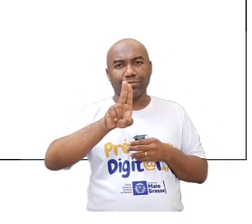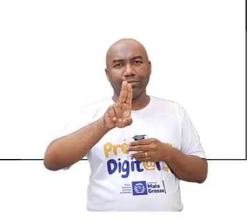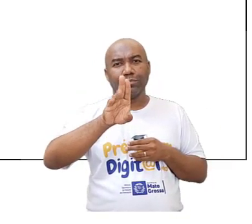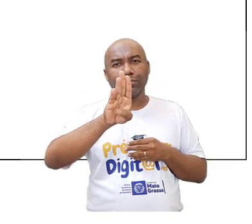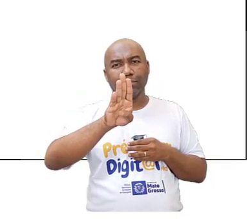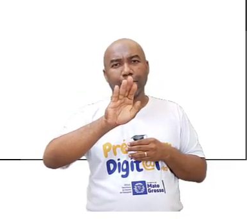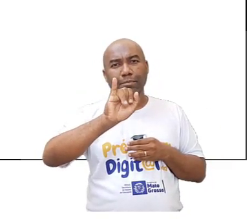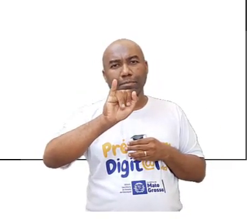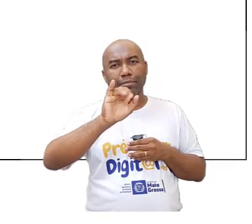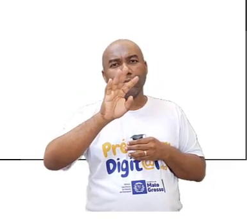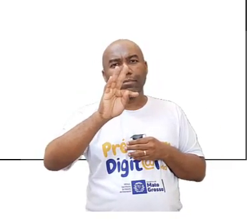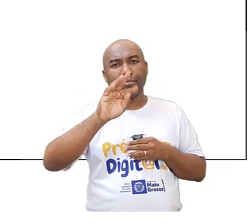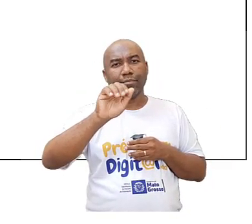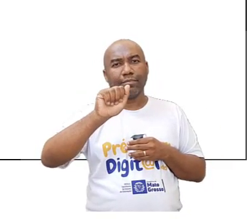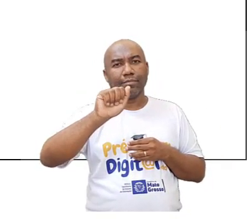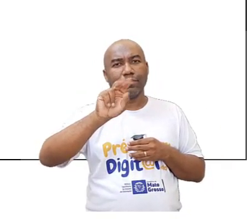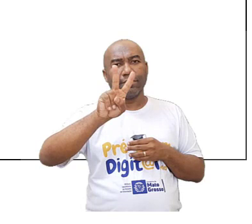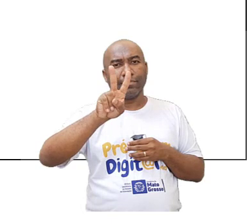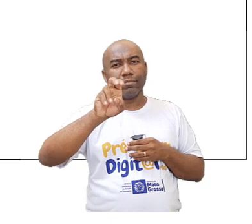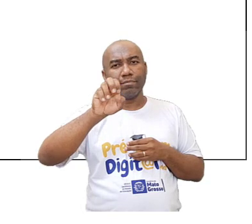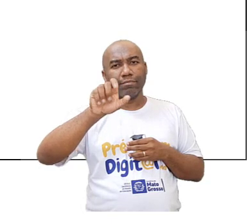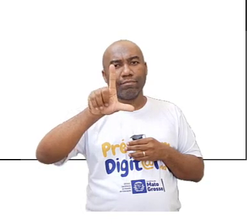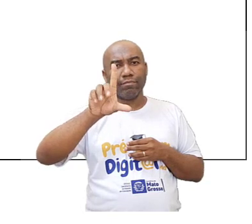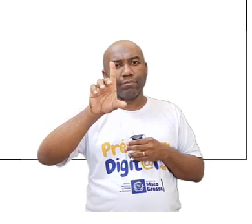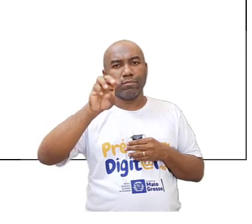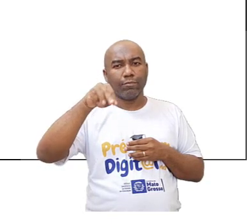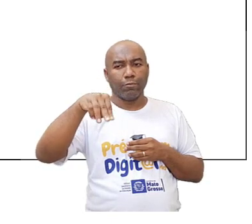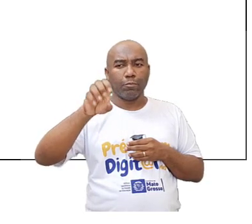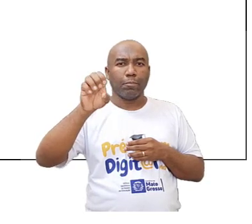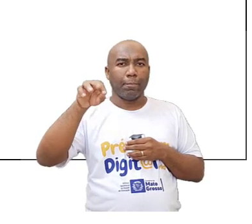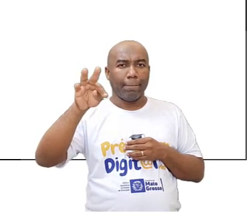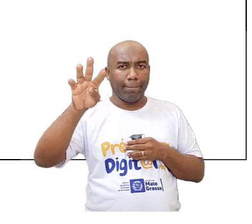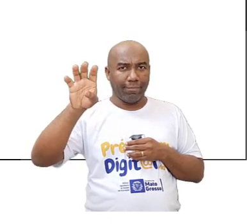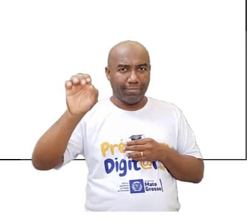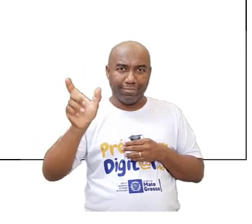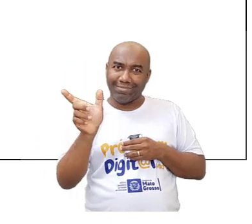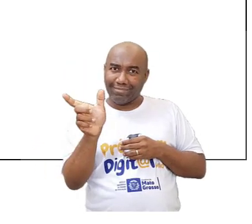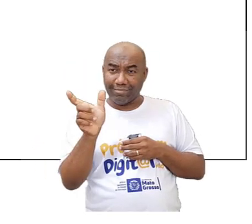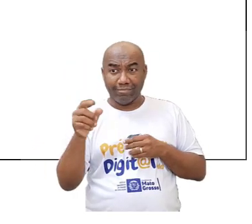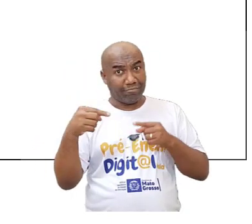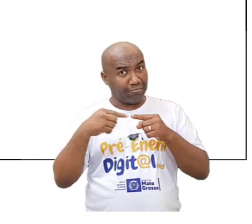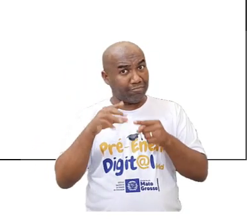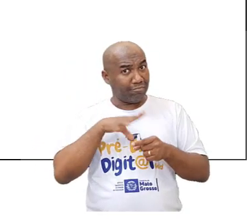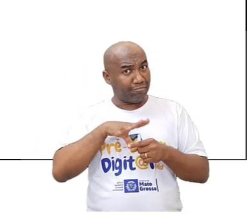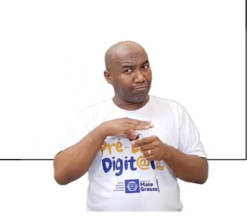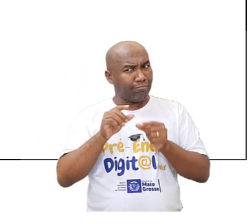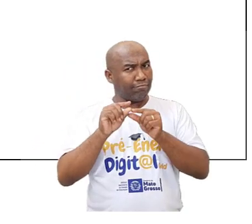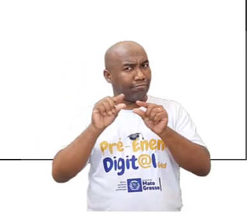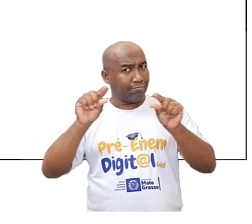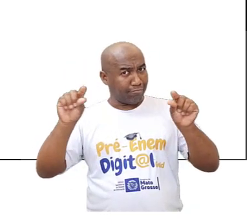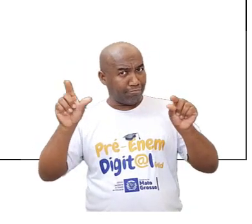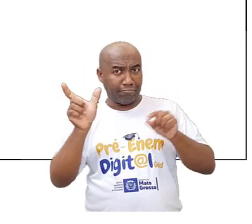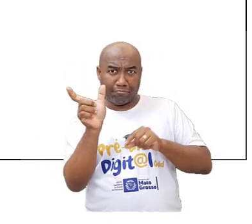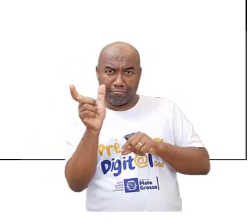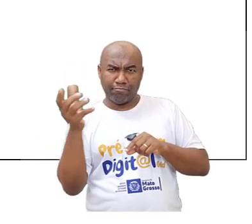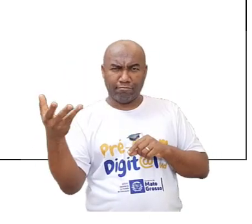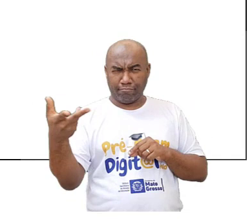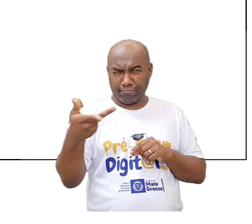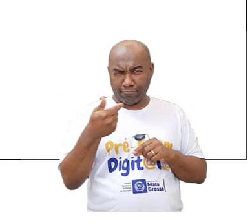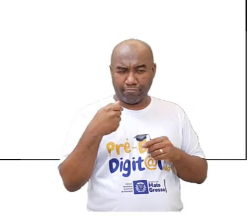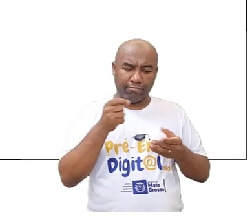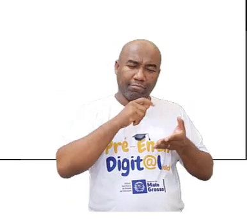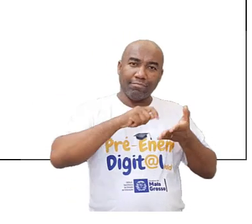indubitavelmente, eu já expliquei para vocês, é uma palavra com juízo de valor. E agora sim, ela vai apresentar o agente. E ela